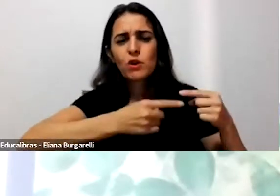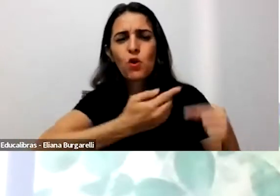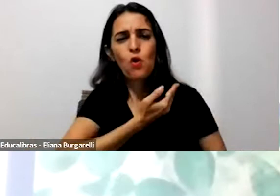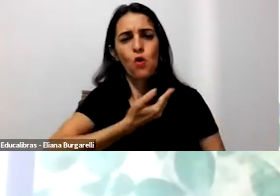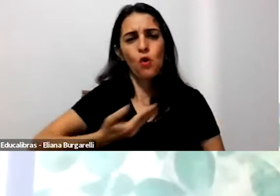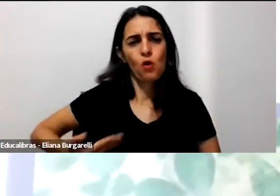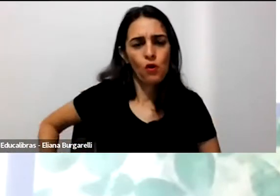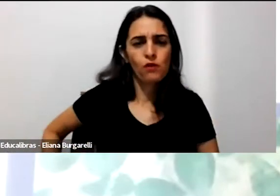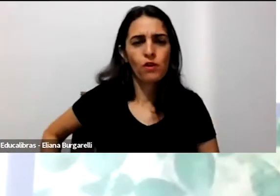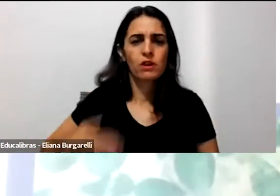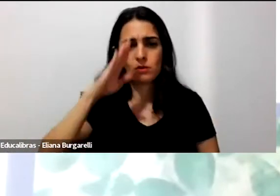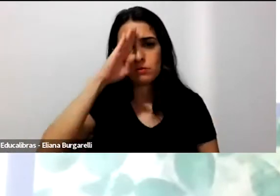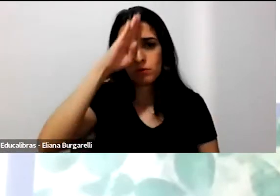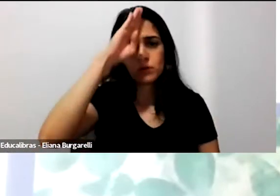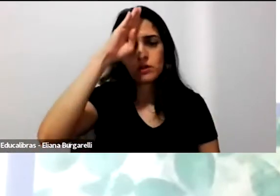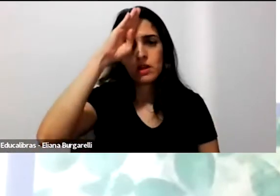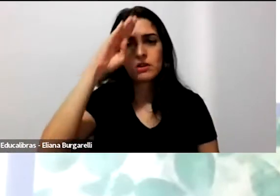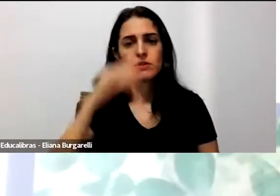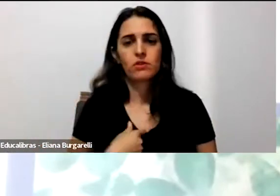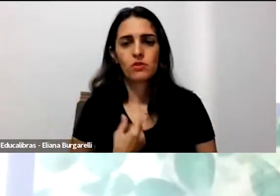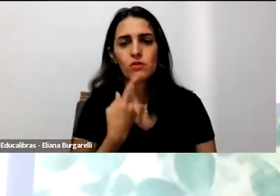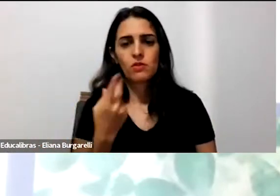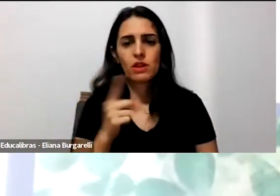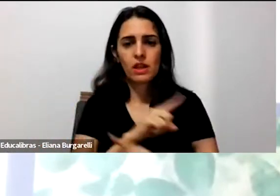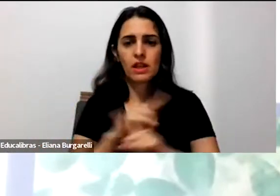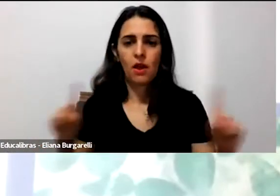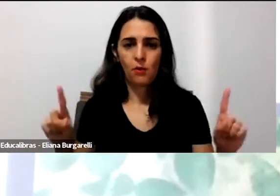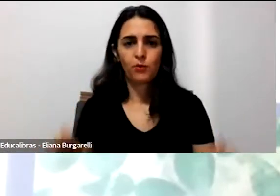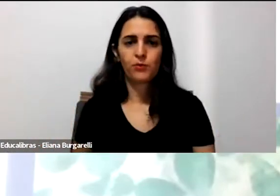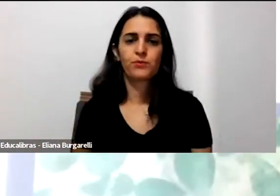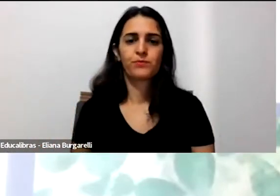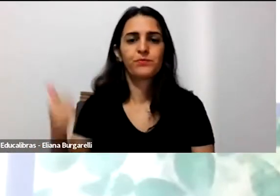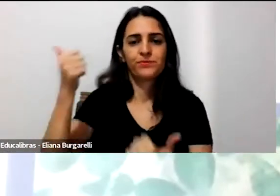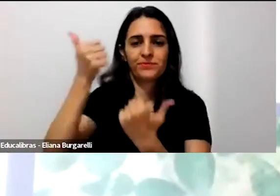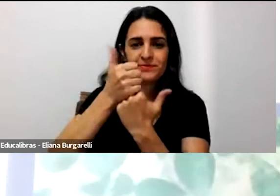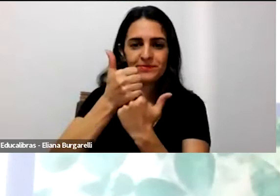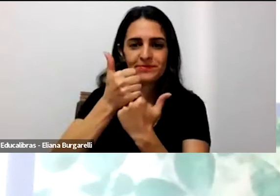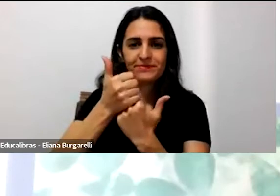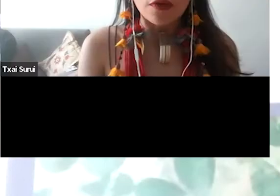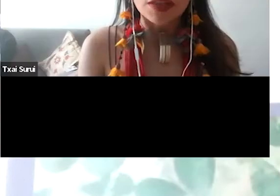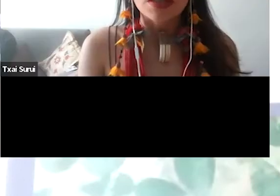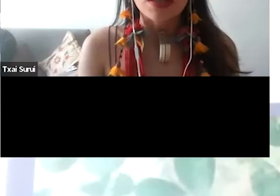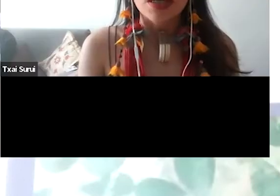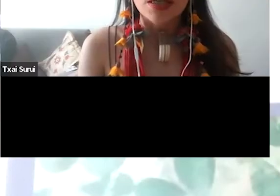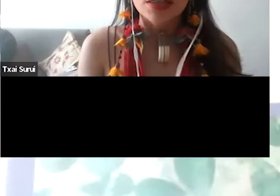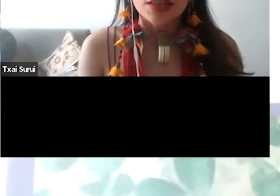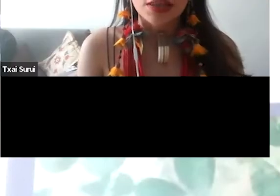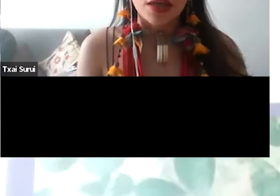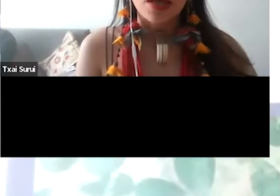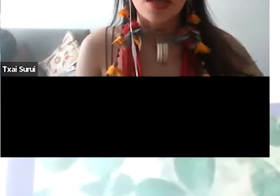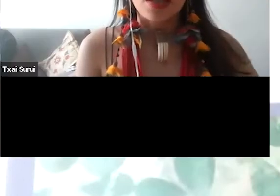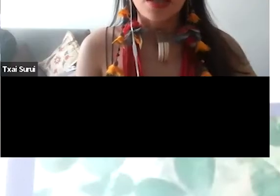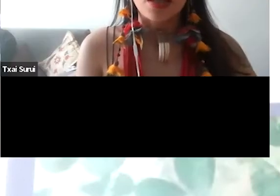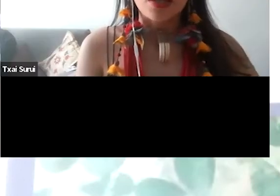governo Bolsonaro, e que nós, povos indígenas, estamos aqui, mulheres, jovens,